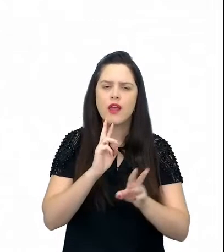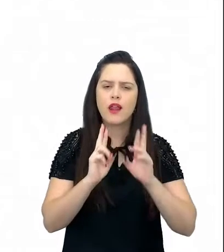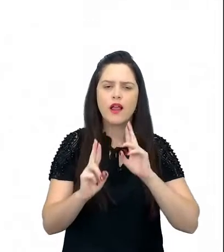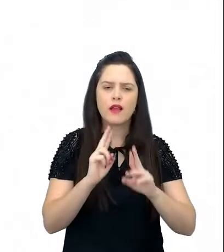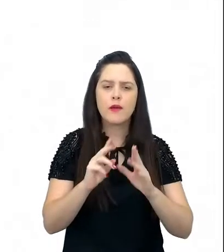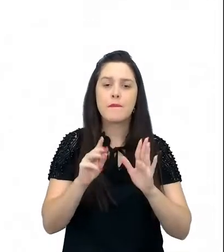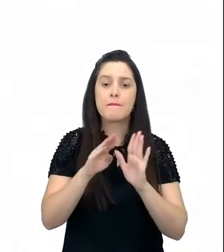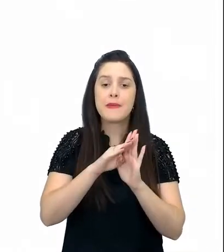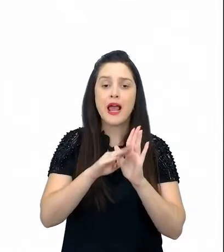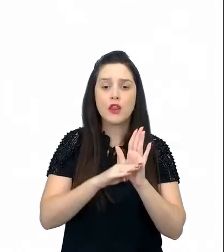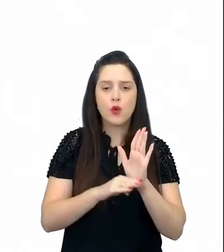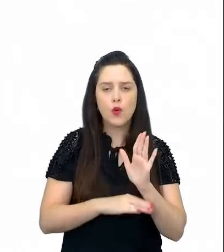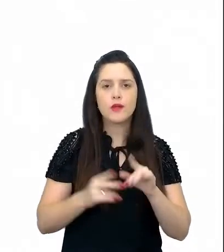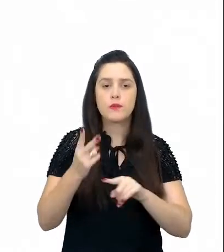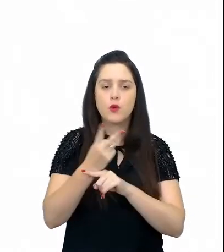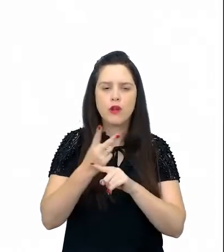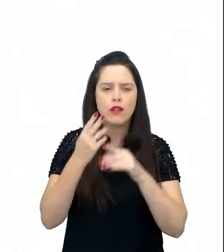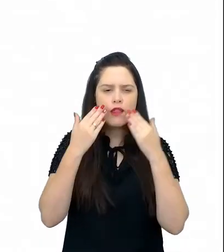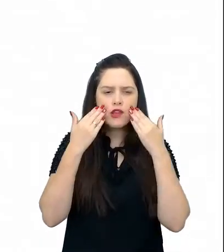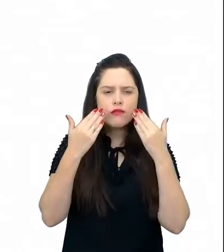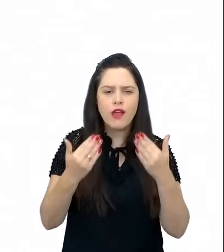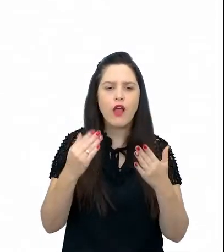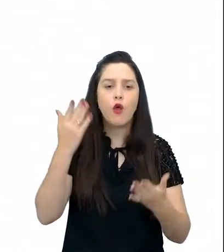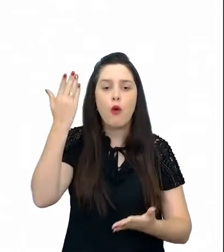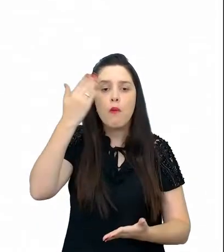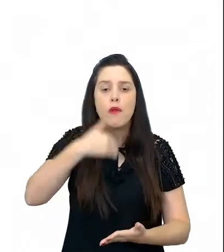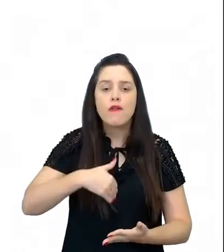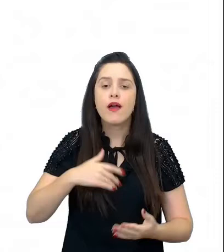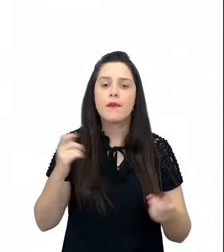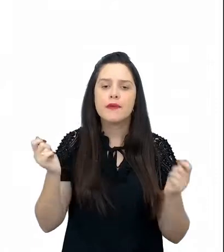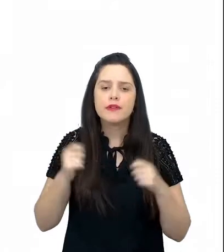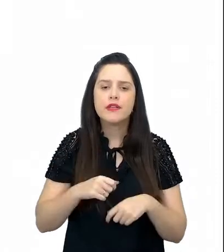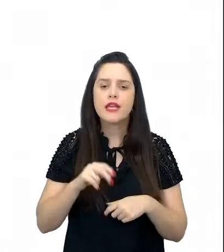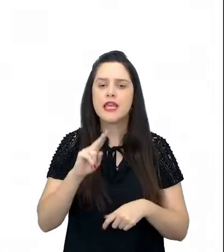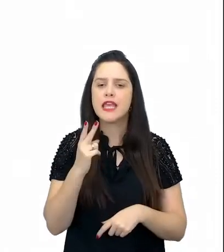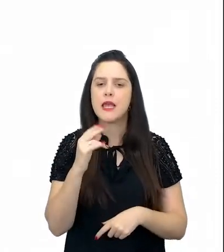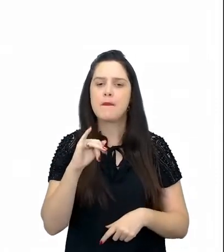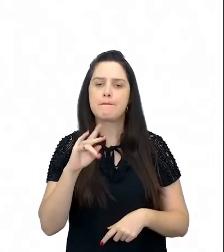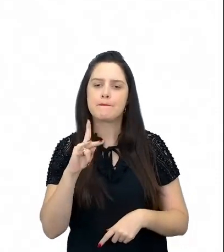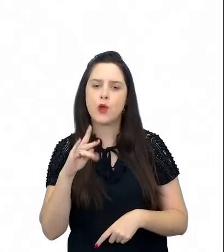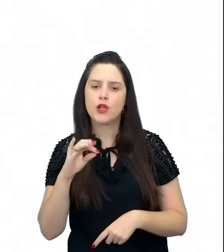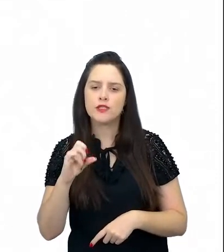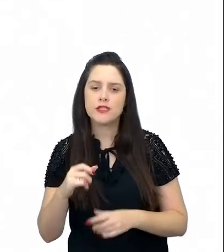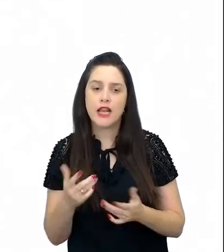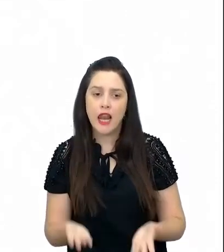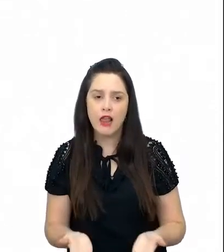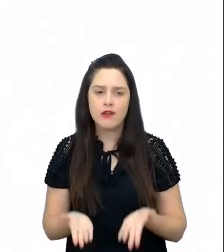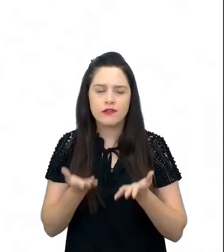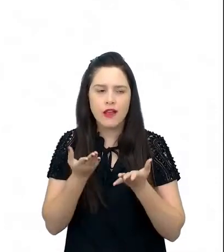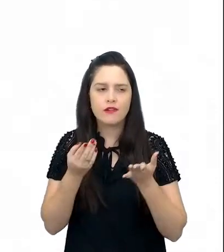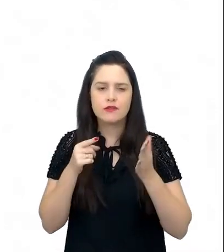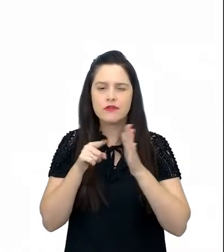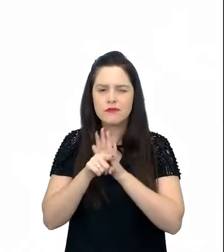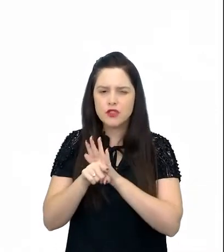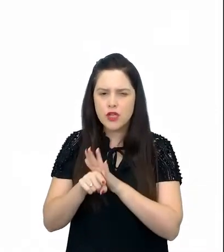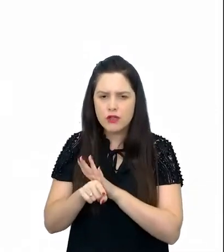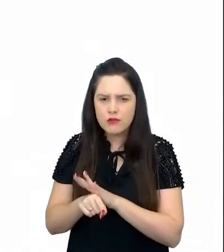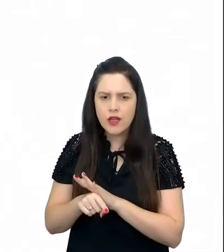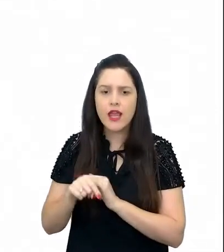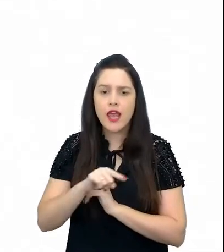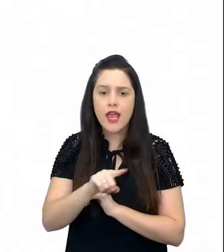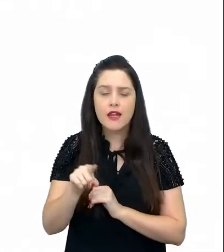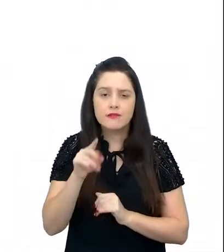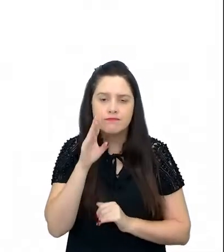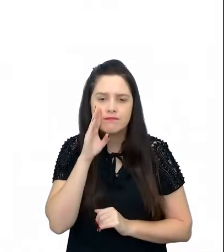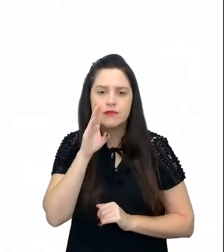padrões, procurando identificar e comprovar as propriedades e hipóteses levantadas pelo investigador. Elas destacam